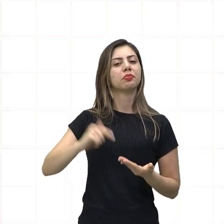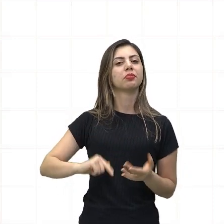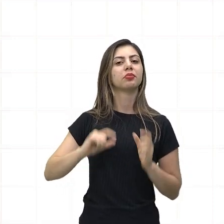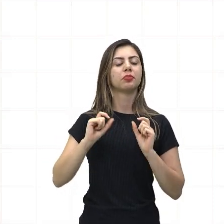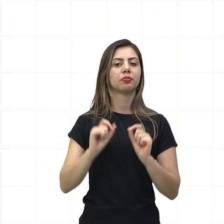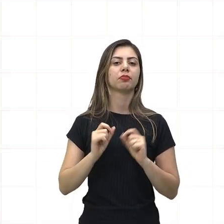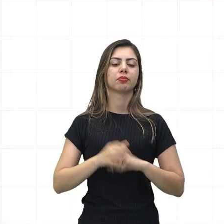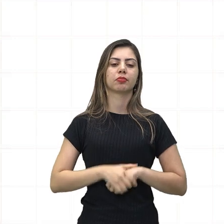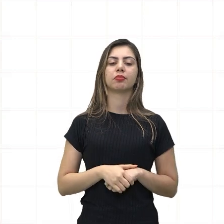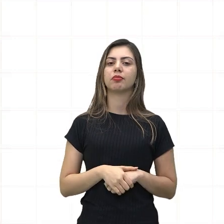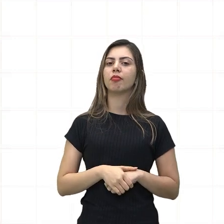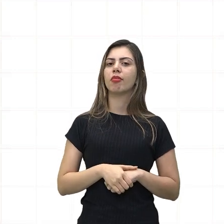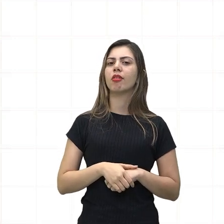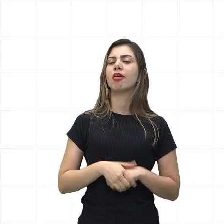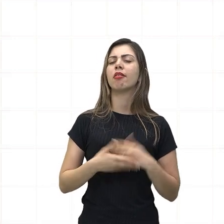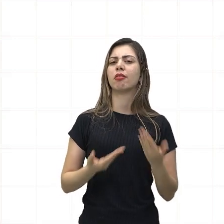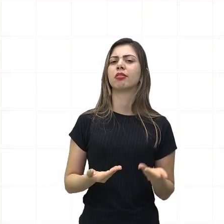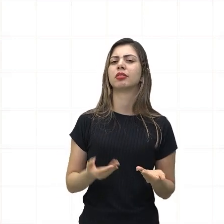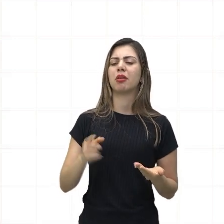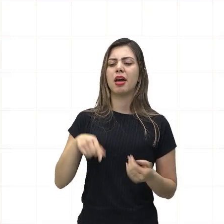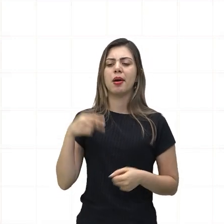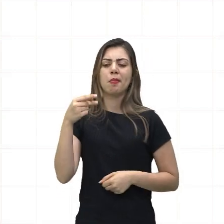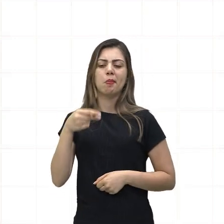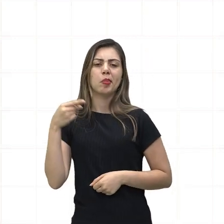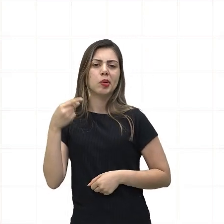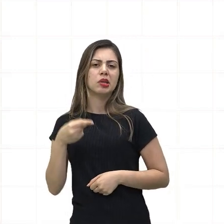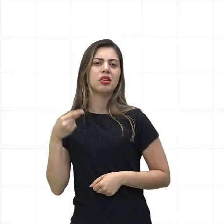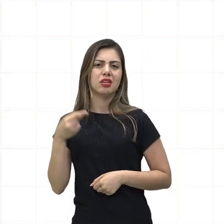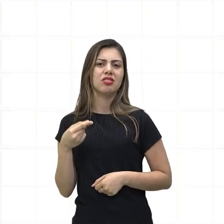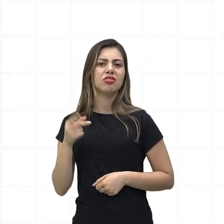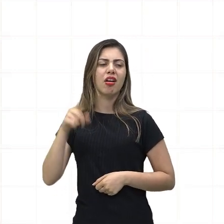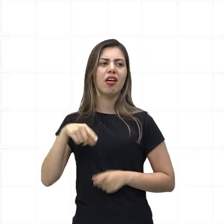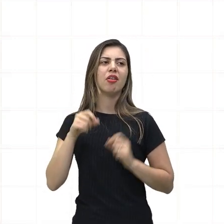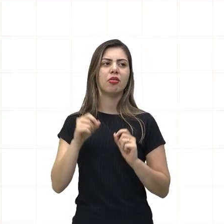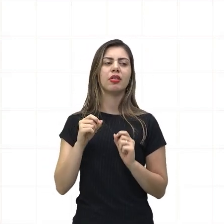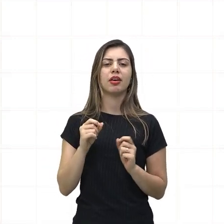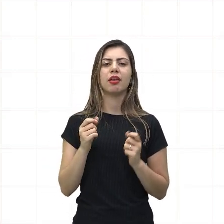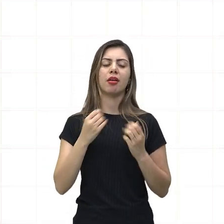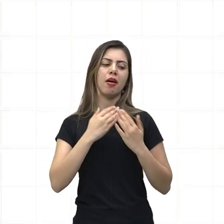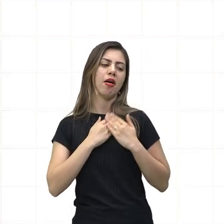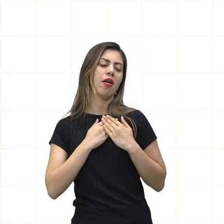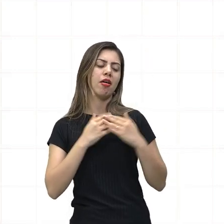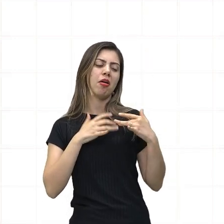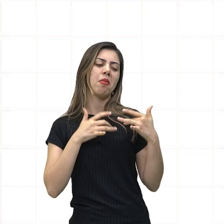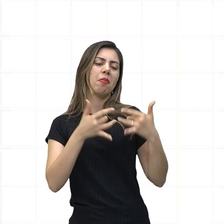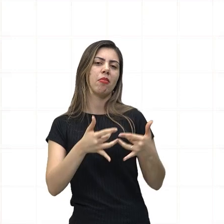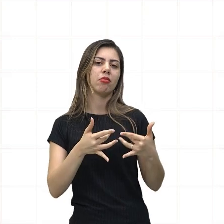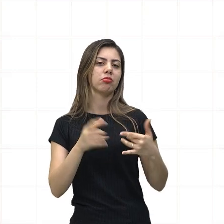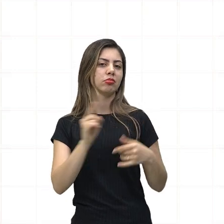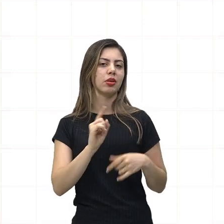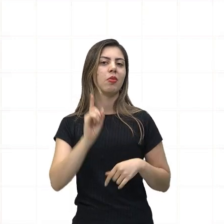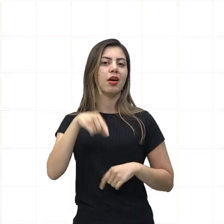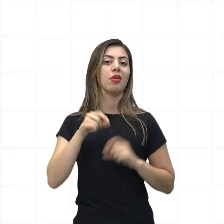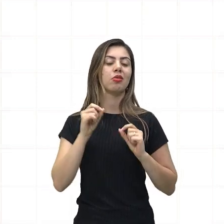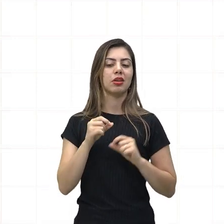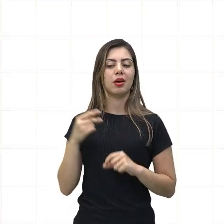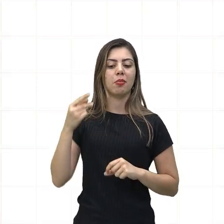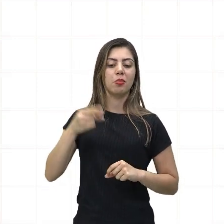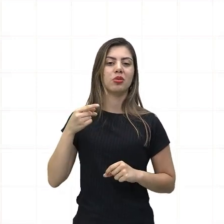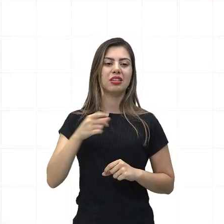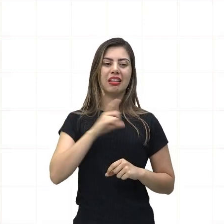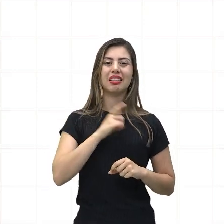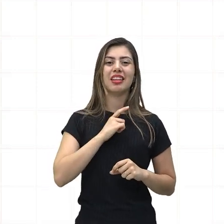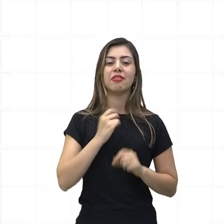uma vez, tá, gente? Não é privilégio política pública, é conquista, tá, gente? Não é um favor do